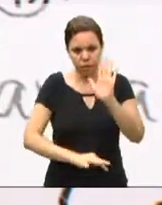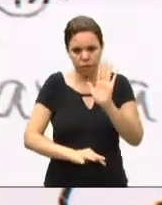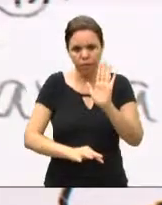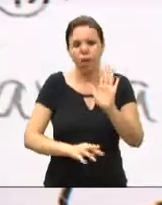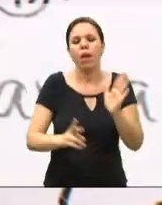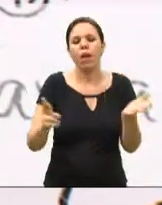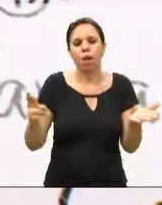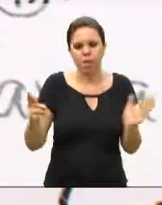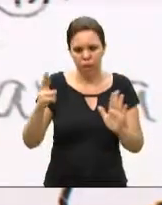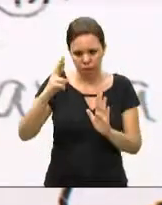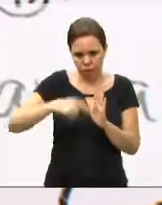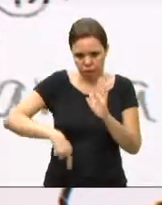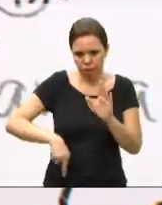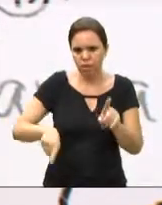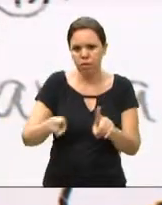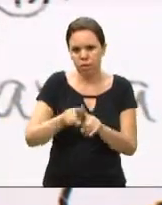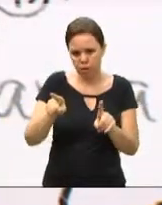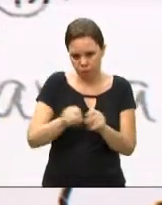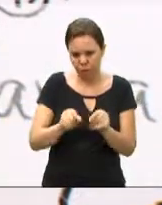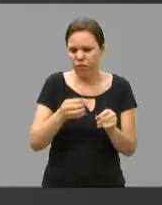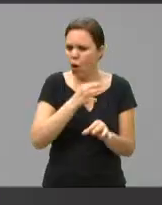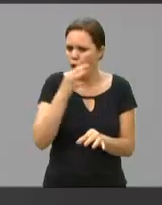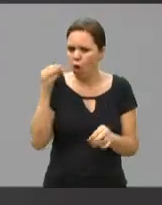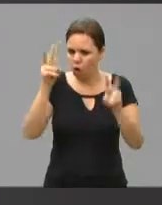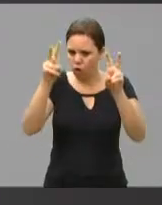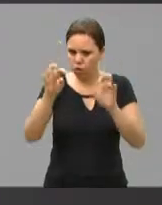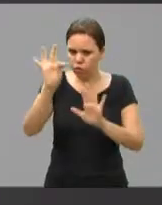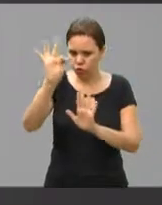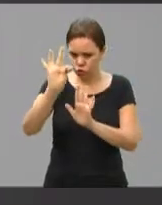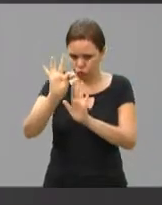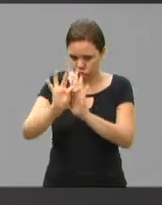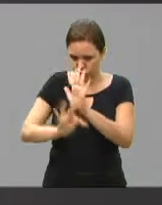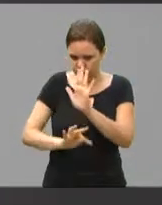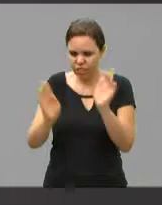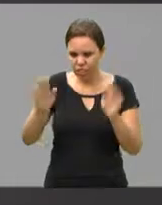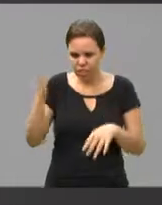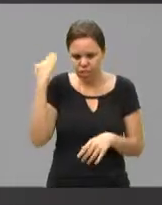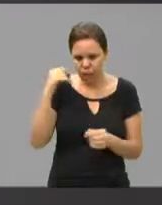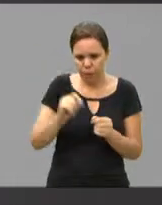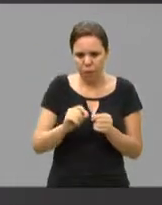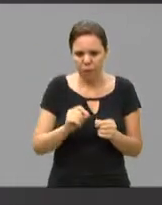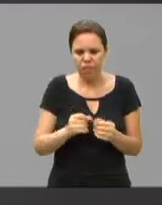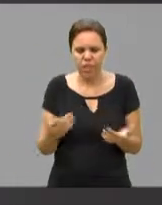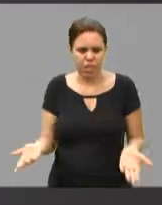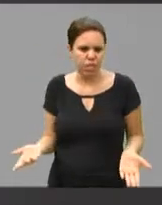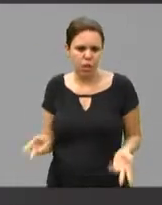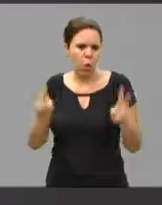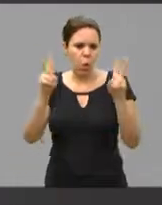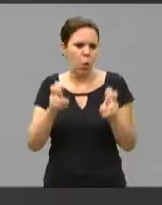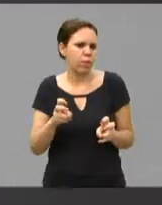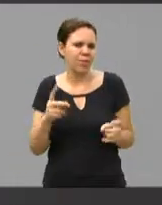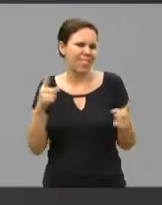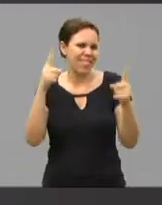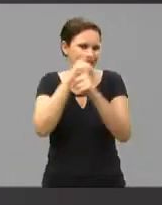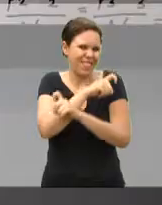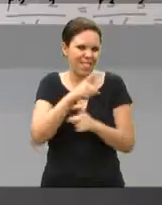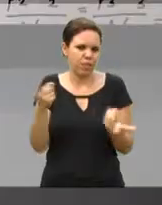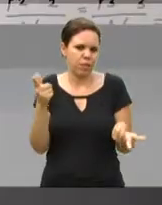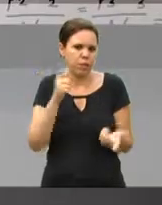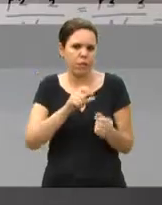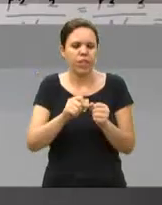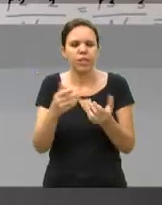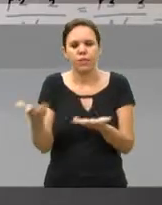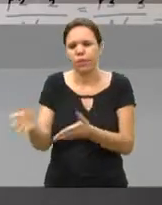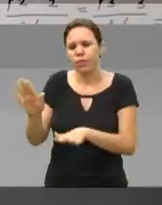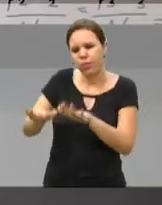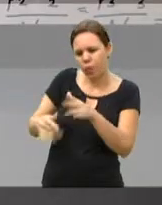ser capaz de, a partir dali, redigir um bom texto. Porque ele já sabe como fazer. Sim, né? Agora, sim. O tema não pode ser um entrave, né, Micaela? Exatamente. Porque,